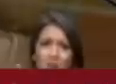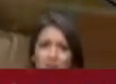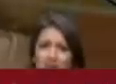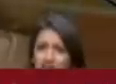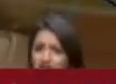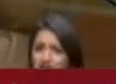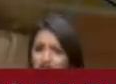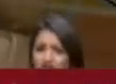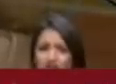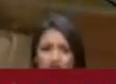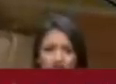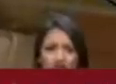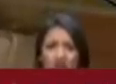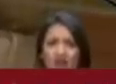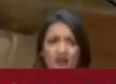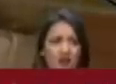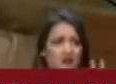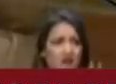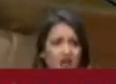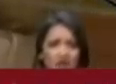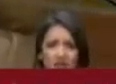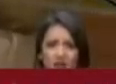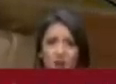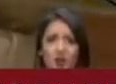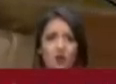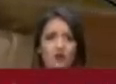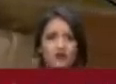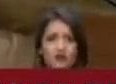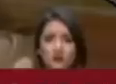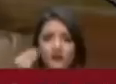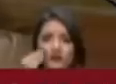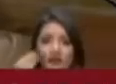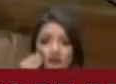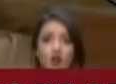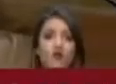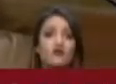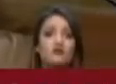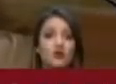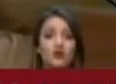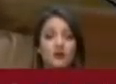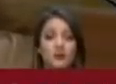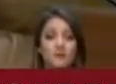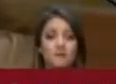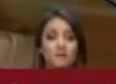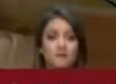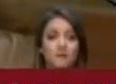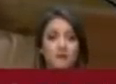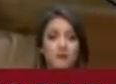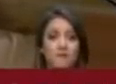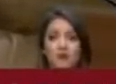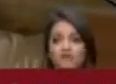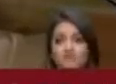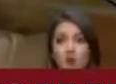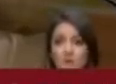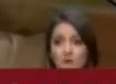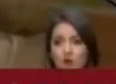em achar que talvez, porque ele deu uma pena de 2 anos em regime aberto e pediu para que o Congresso cassasse, né? Ou seja,